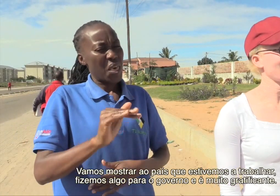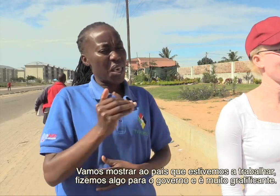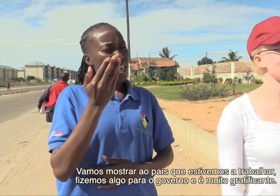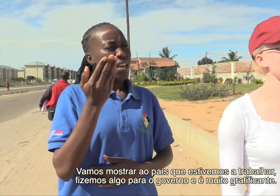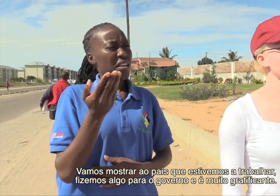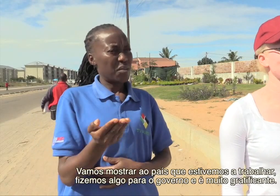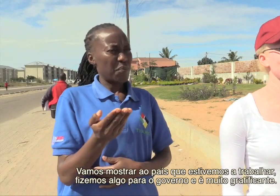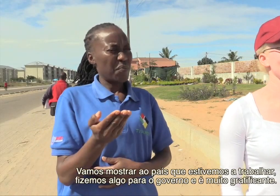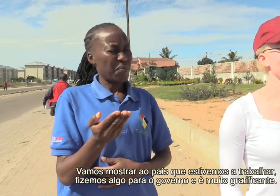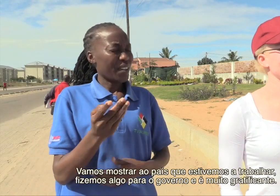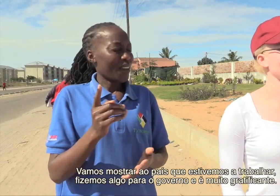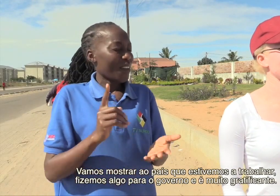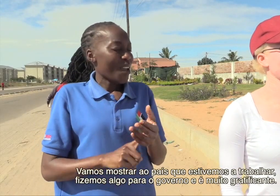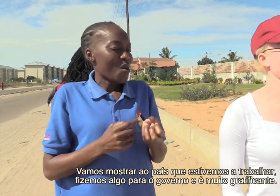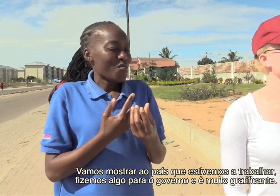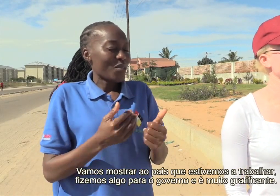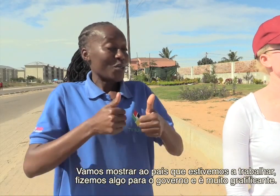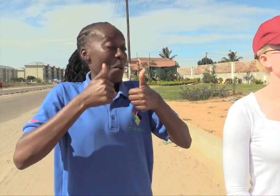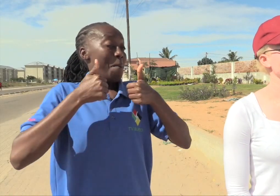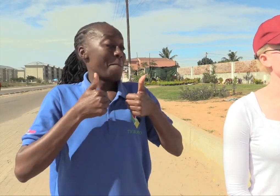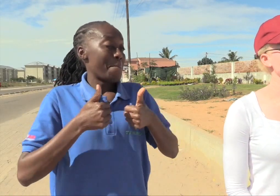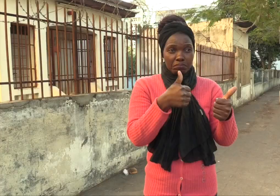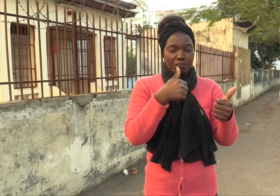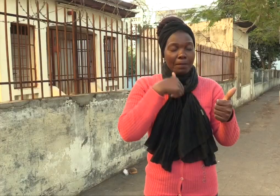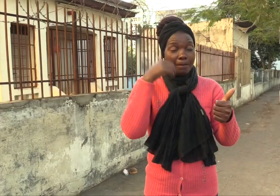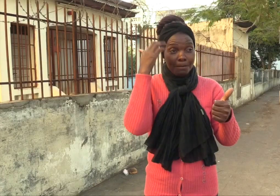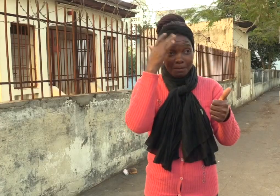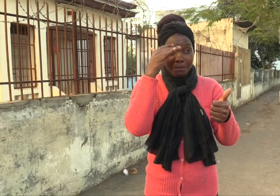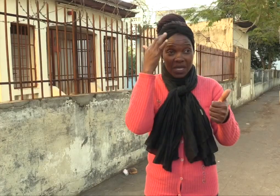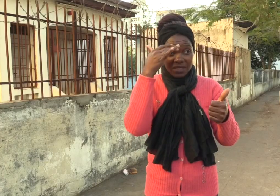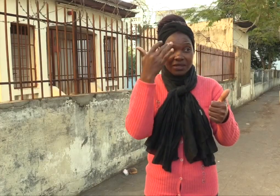muito gratificante isso.